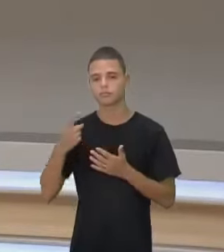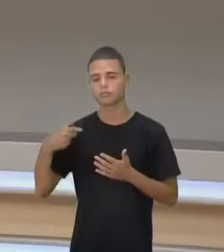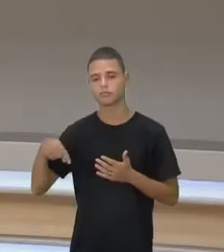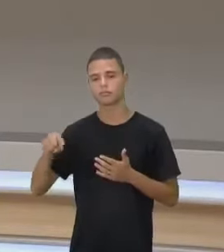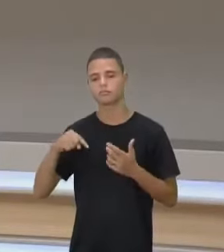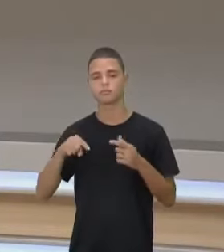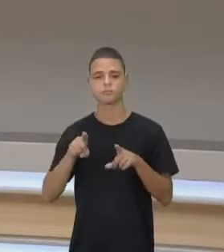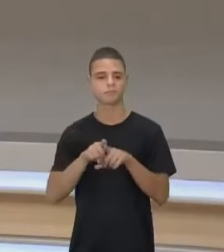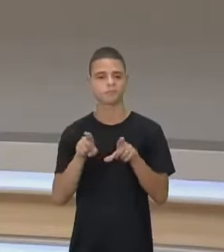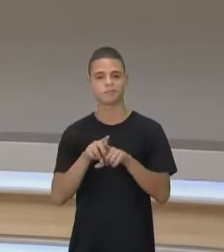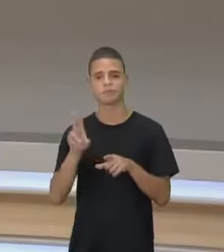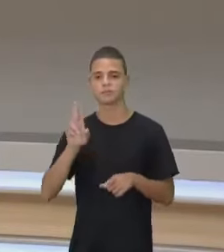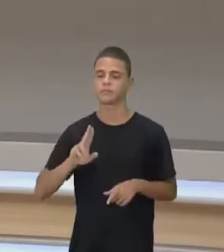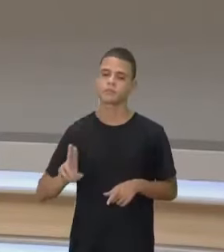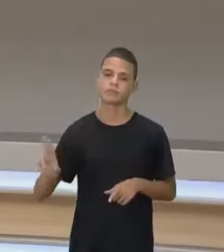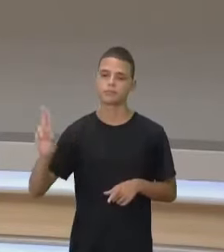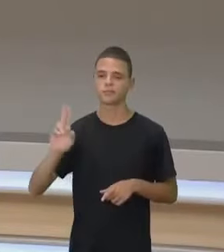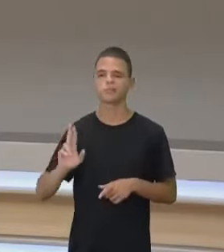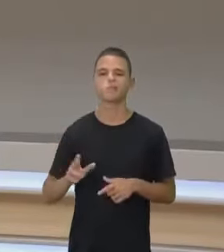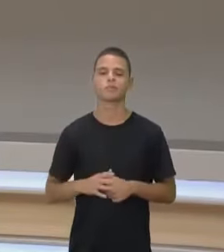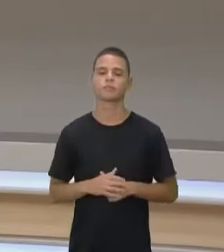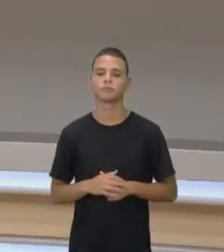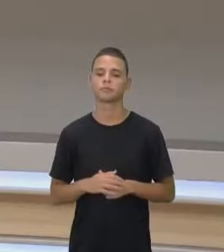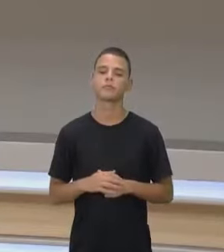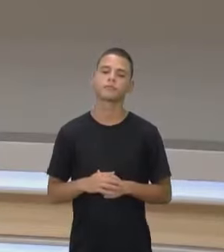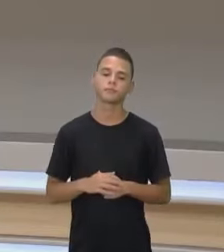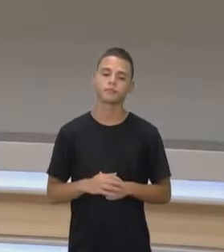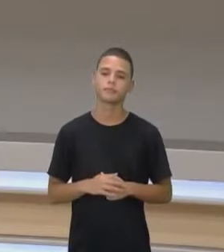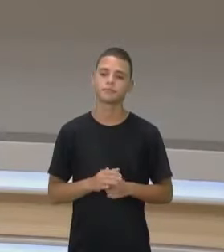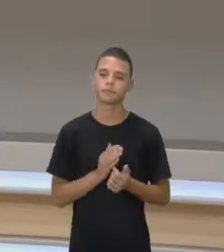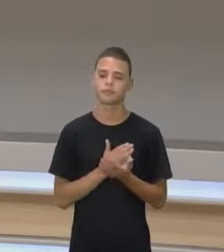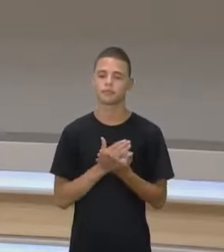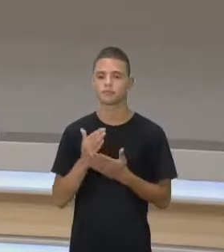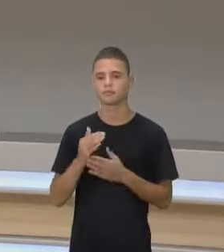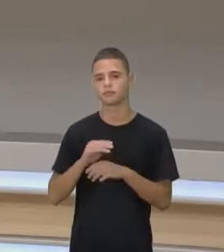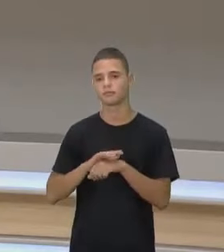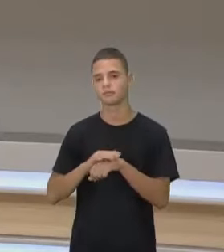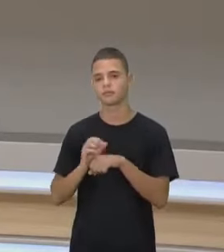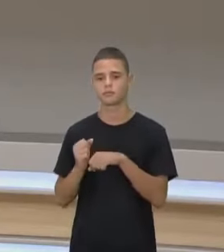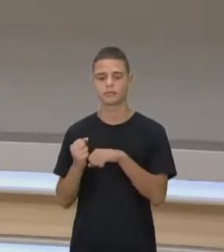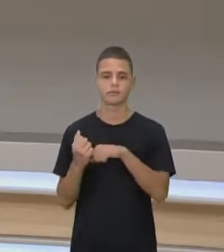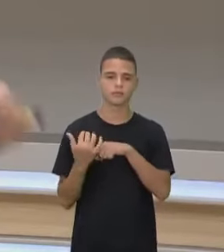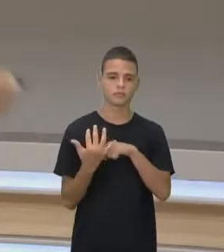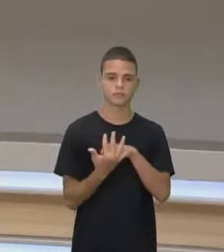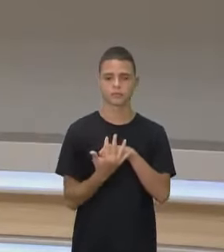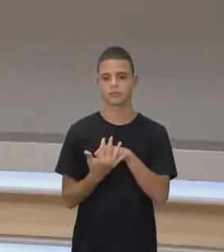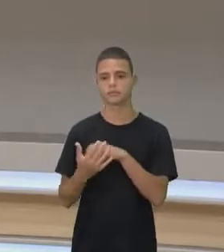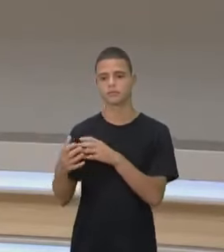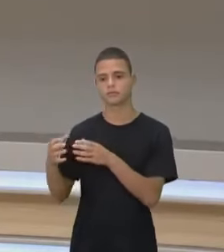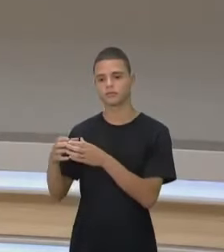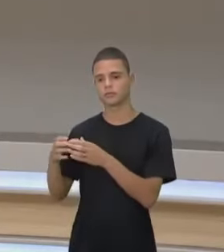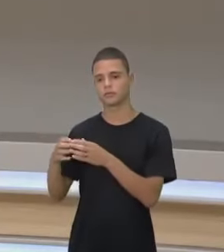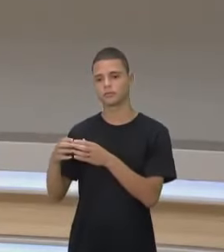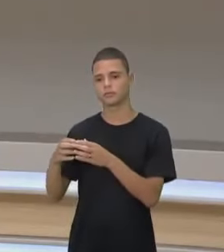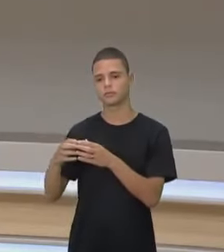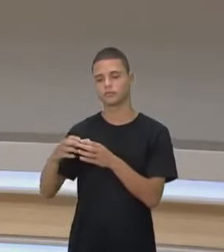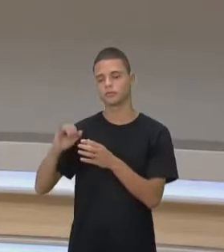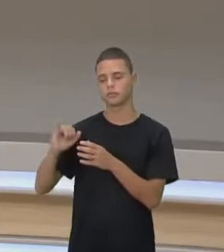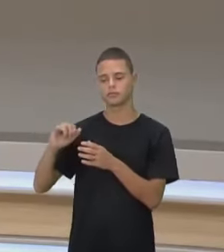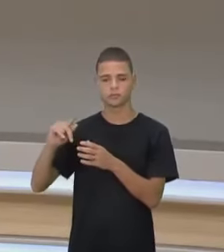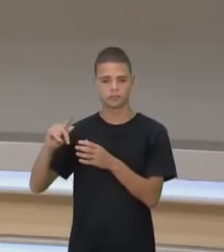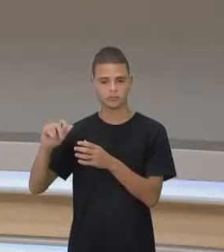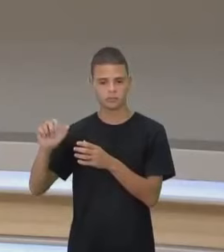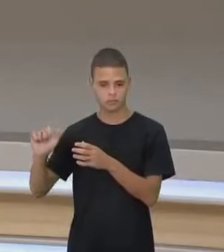se utilizando muito disso. Né? A partir do começo da pandemia, a gente lá no IG, agora IPA, né?